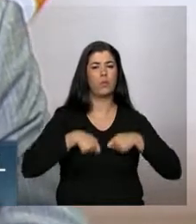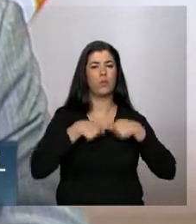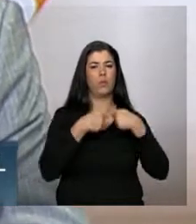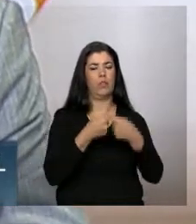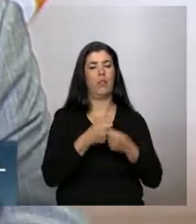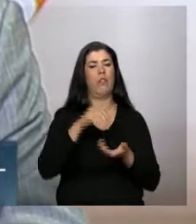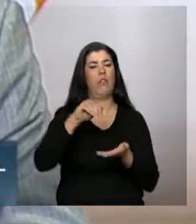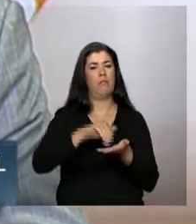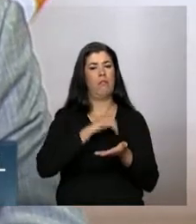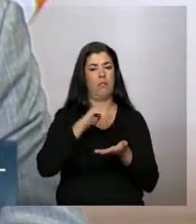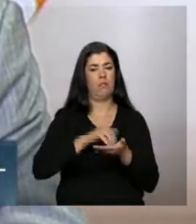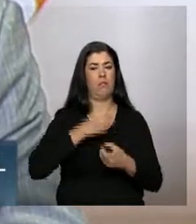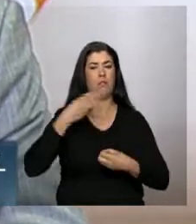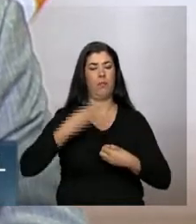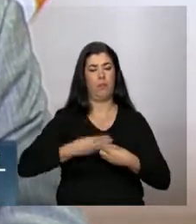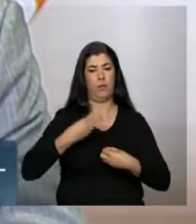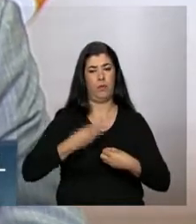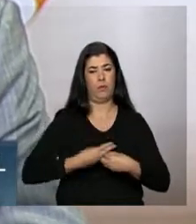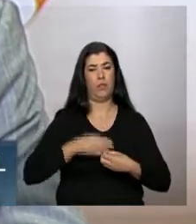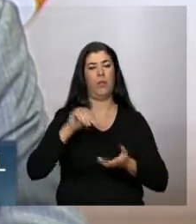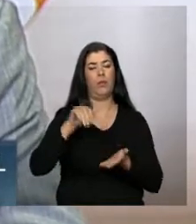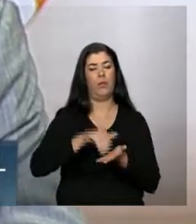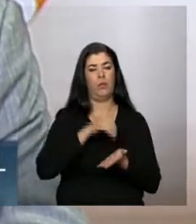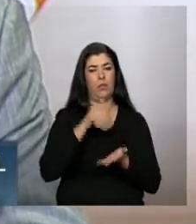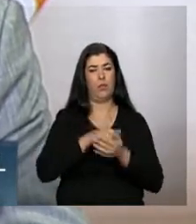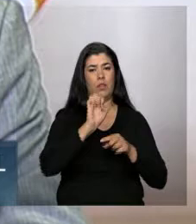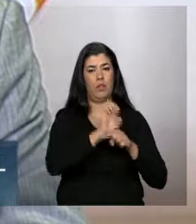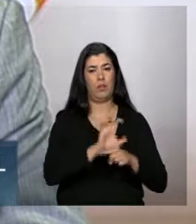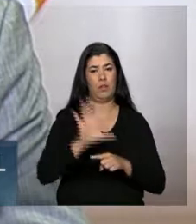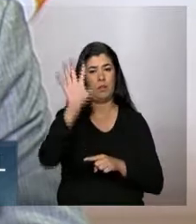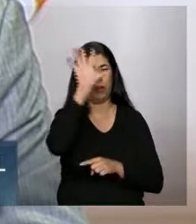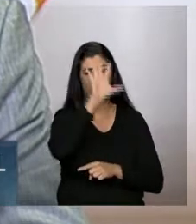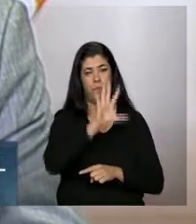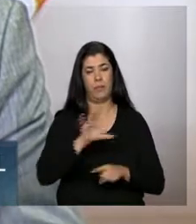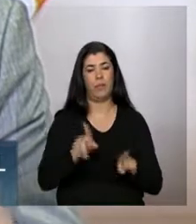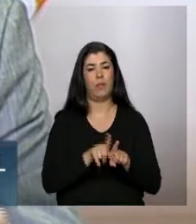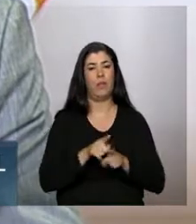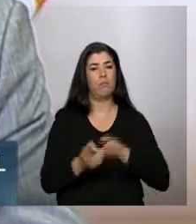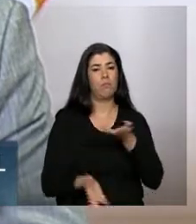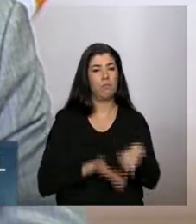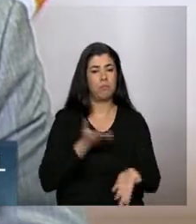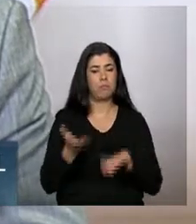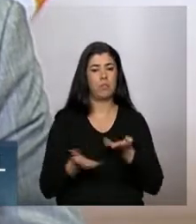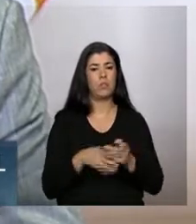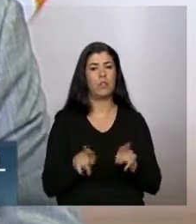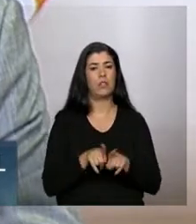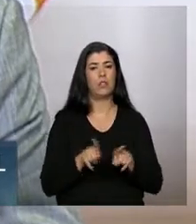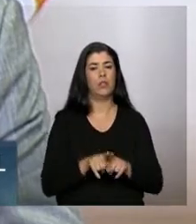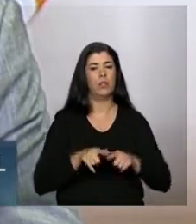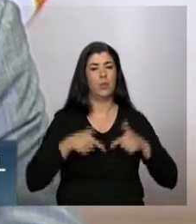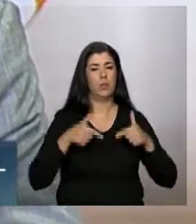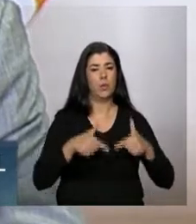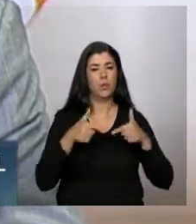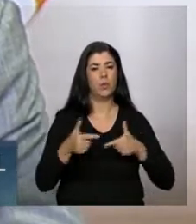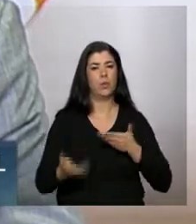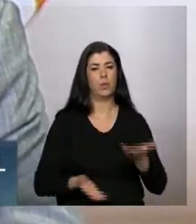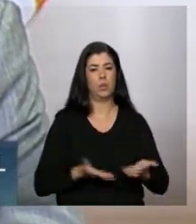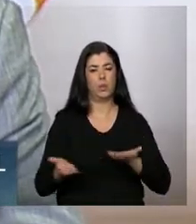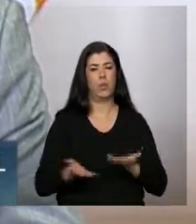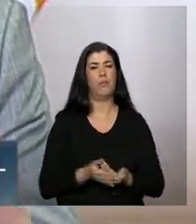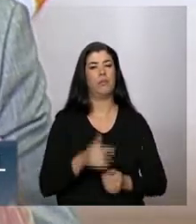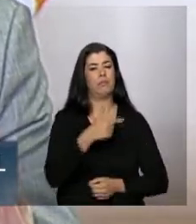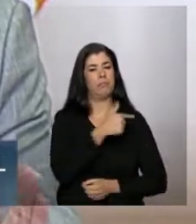das secretarias municipais, das secretarias estaduais, que se mobilizam, colocam seus serviços, não